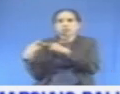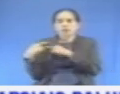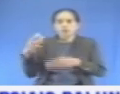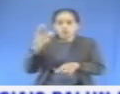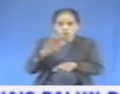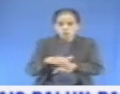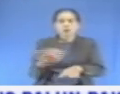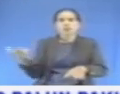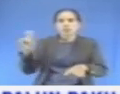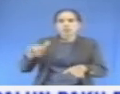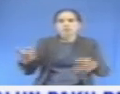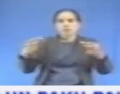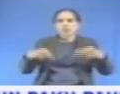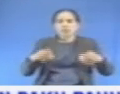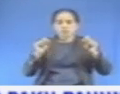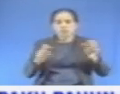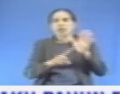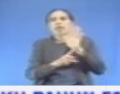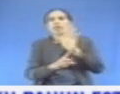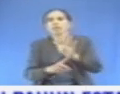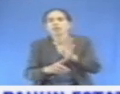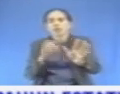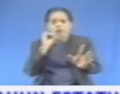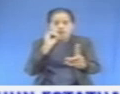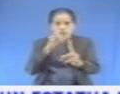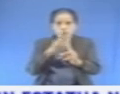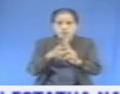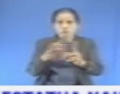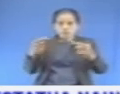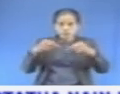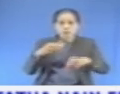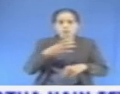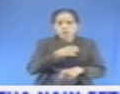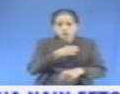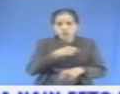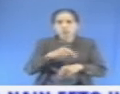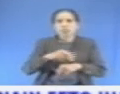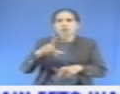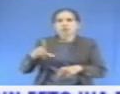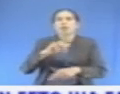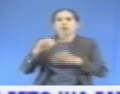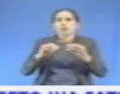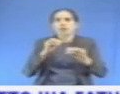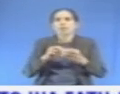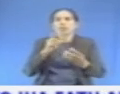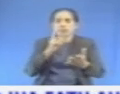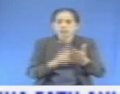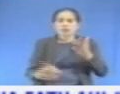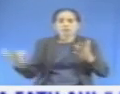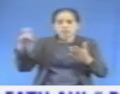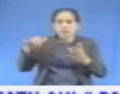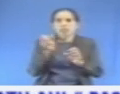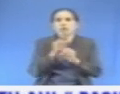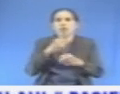Mai, a torneira para ser a Bela Rato, ser a objetivo Mai e a Penitelli. Quando vai sair da maxila para a halau.